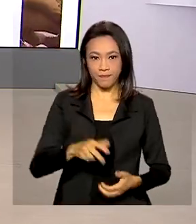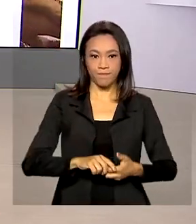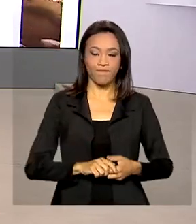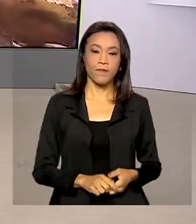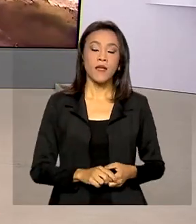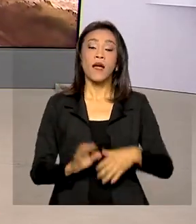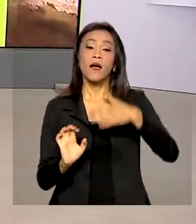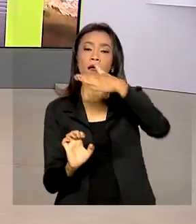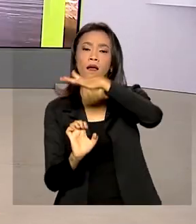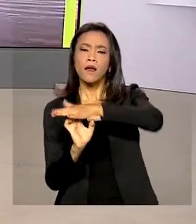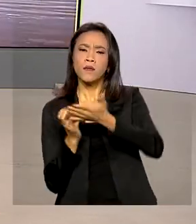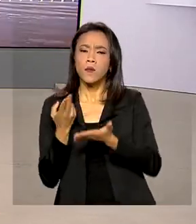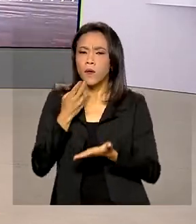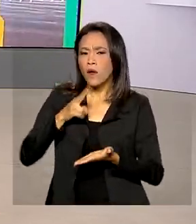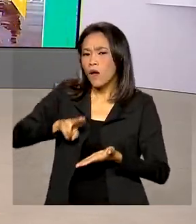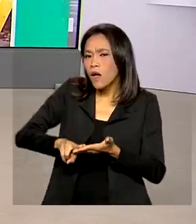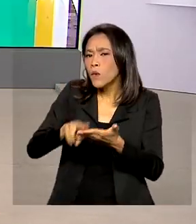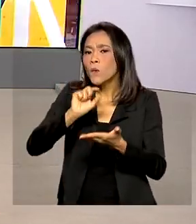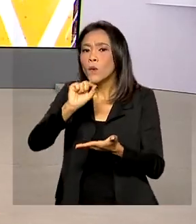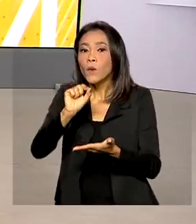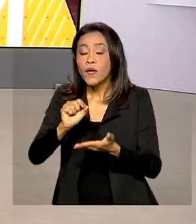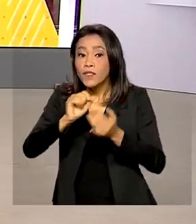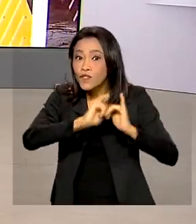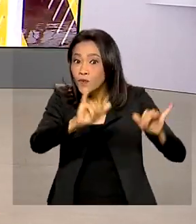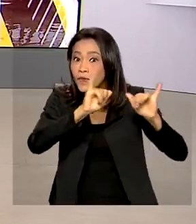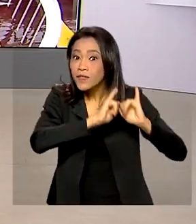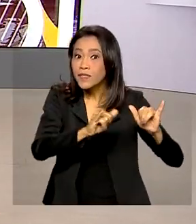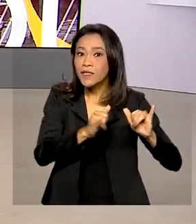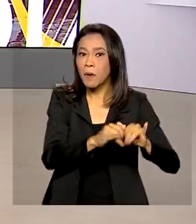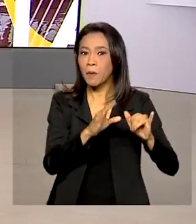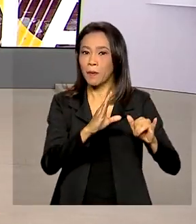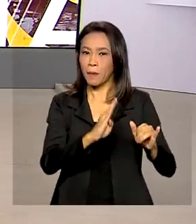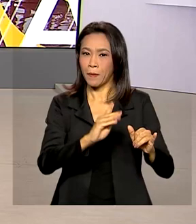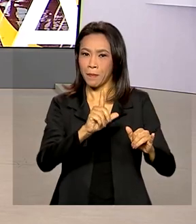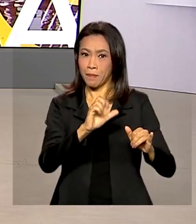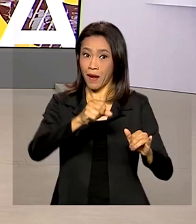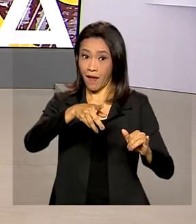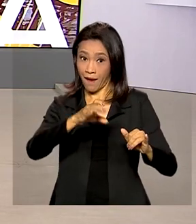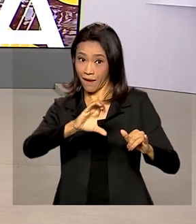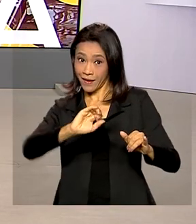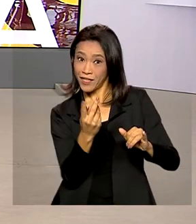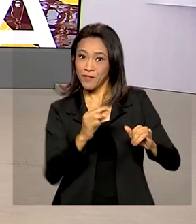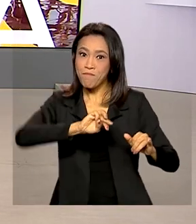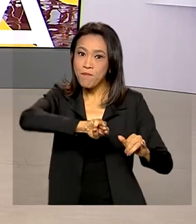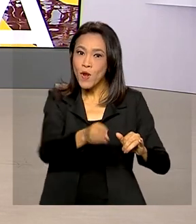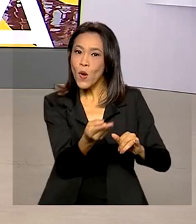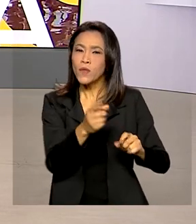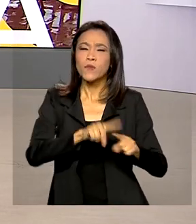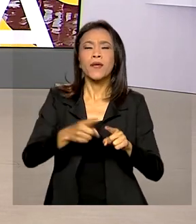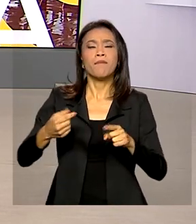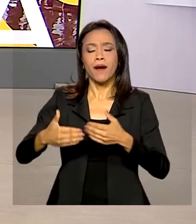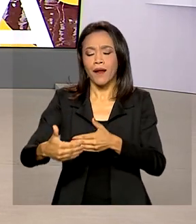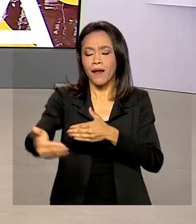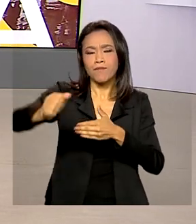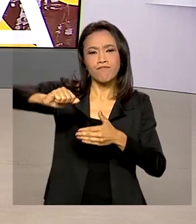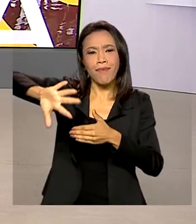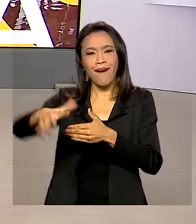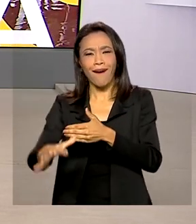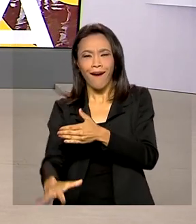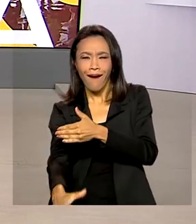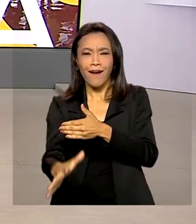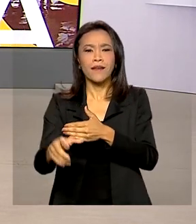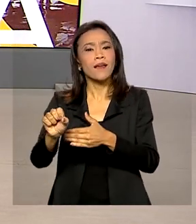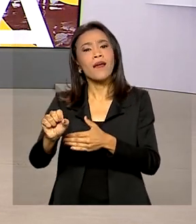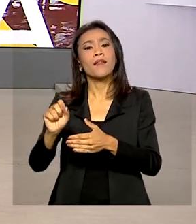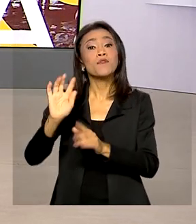Os Correios lançaram a campanha Black de Milhões, com oferta de produtos e serviços para a Black Friday deste ano, que